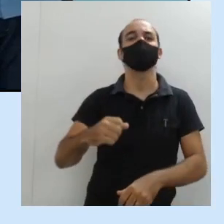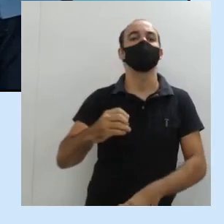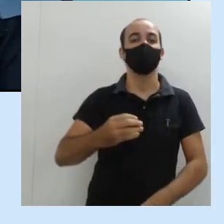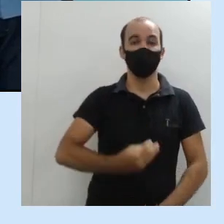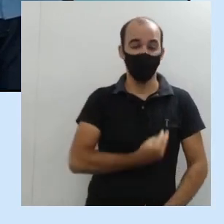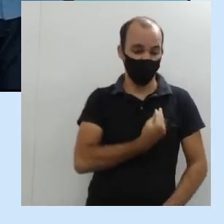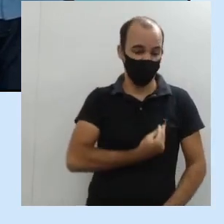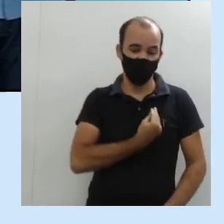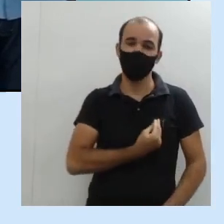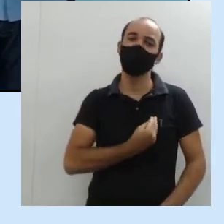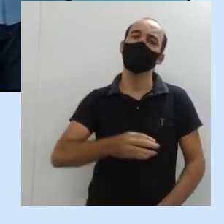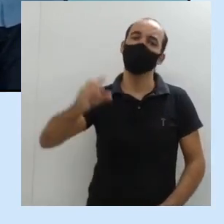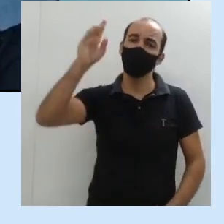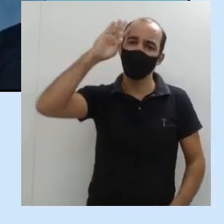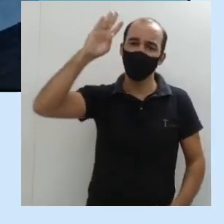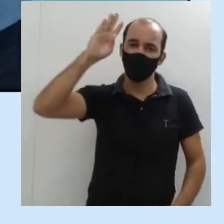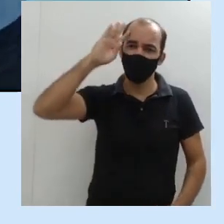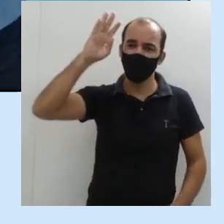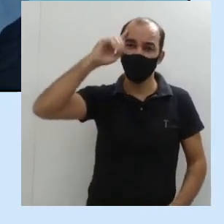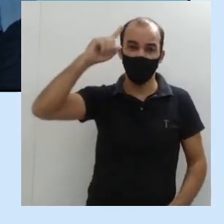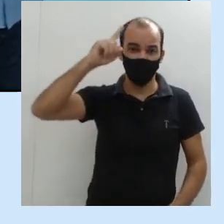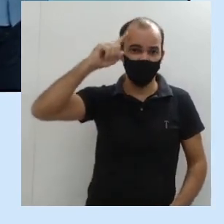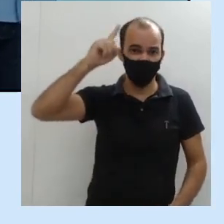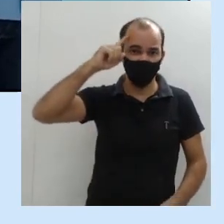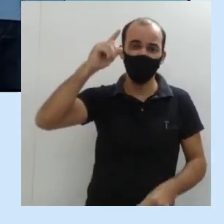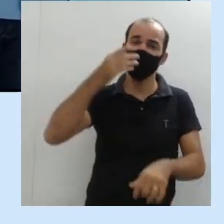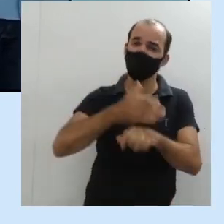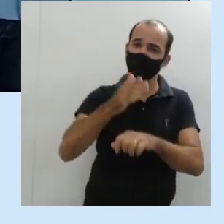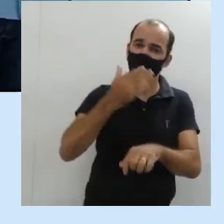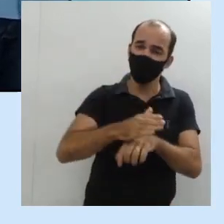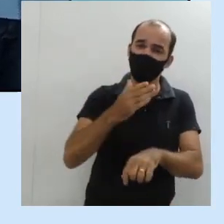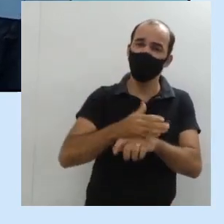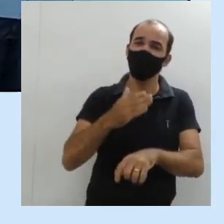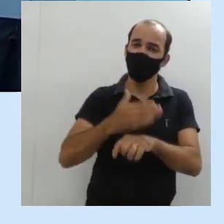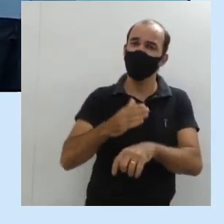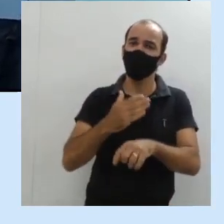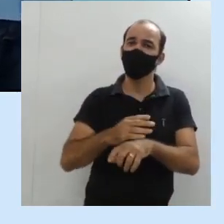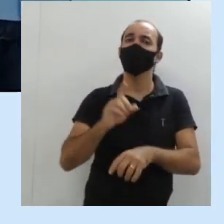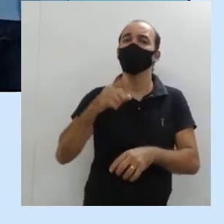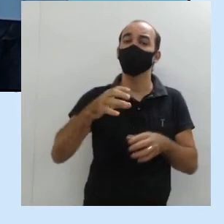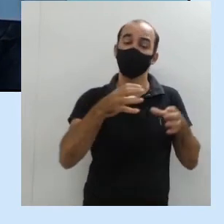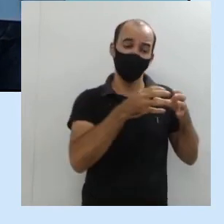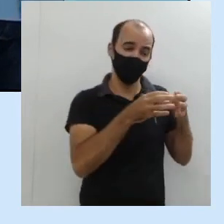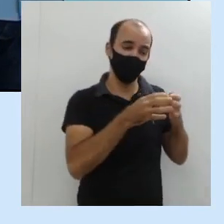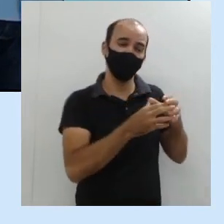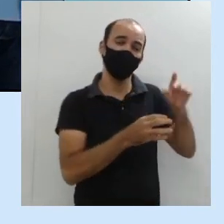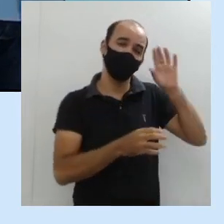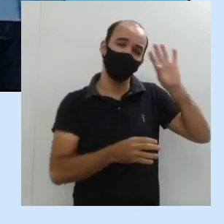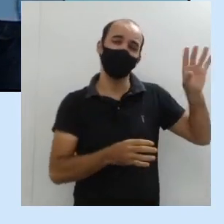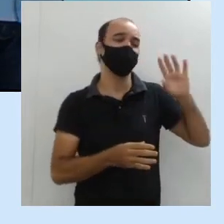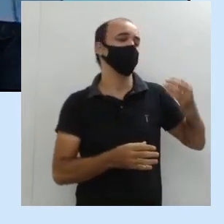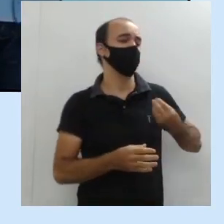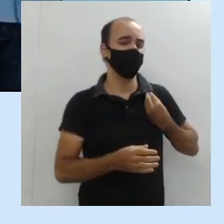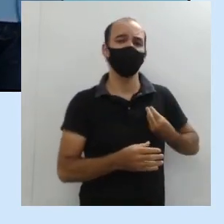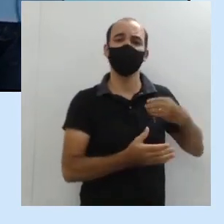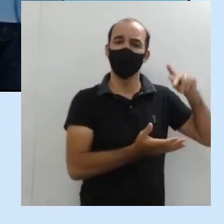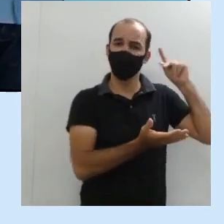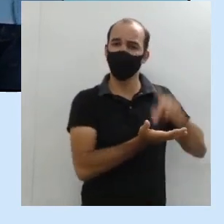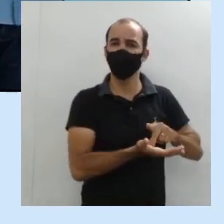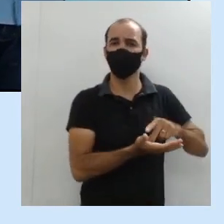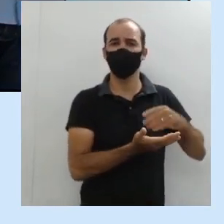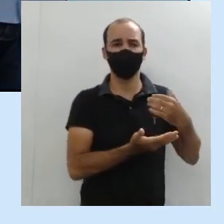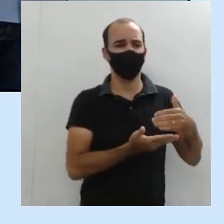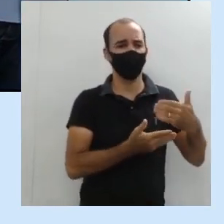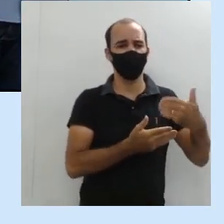filósofos eles começaram a pensar aquilo que era a realidade dele. E como uma das coisas que nós vamos estudar e vamos